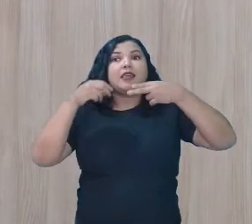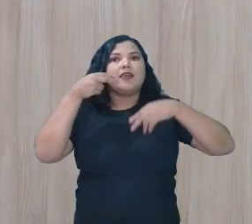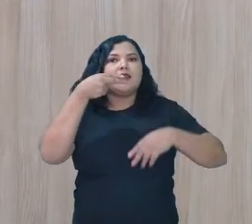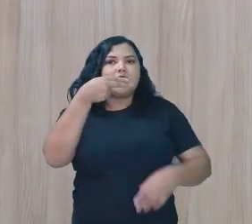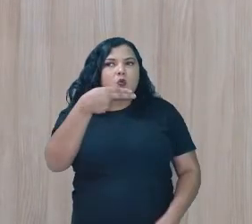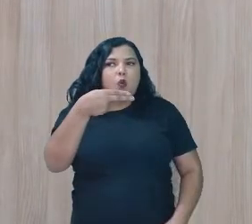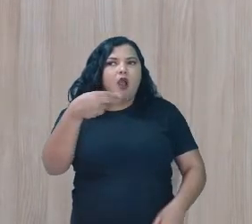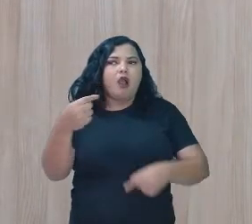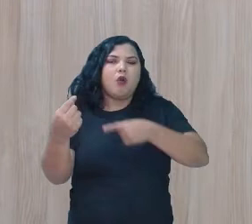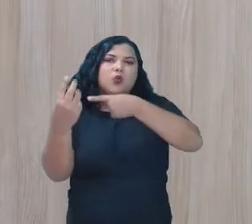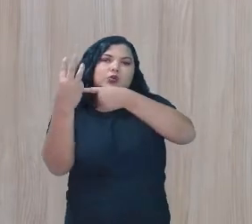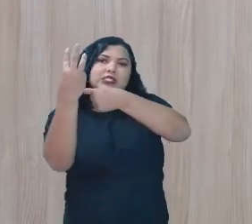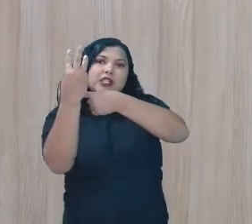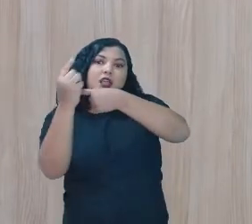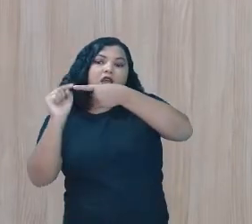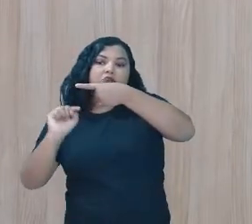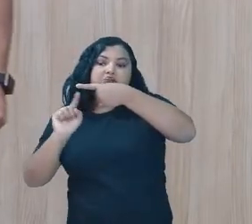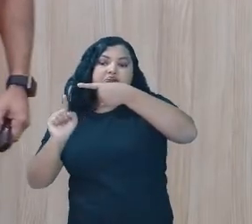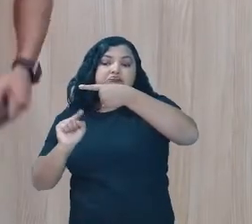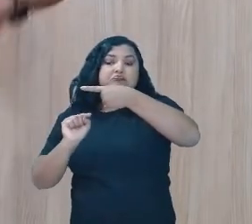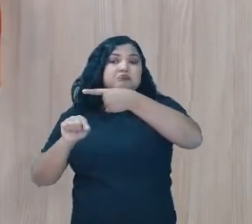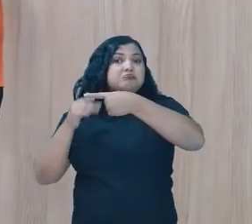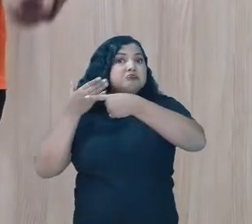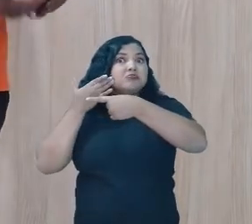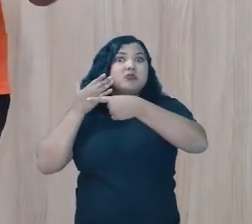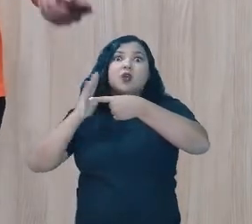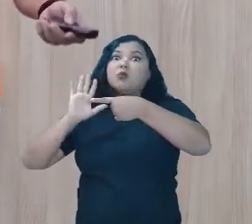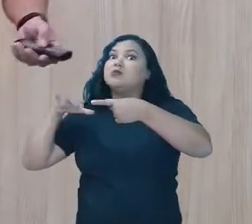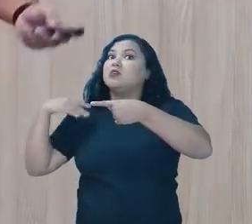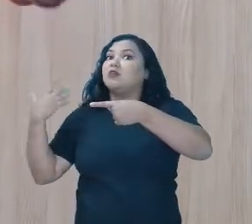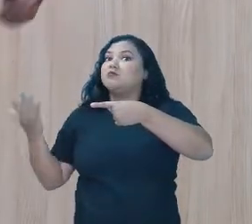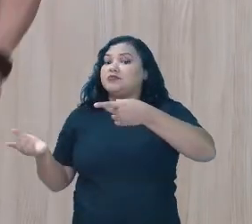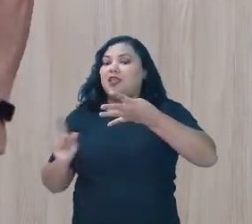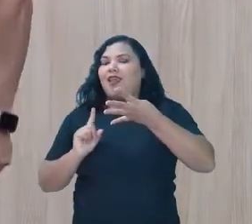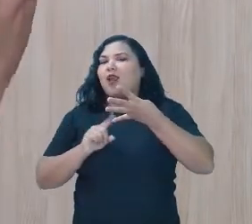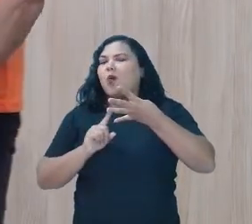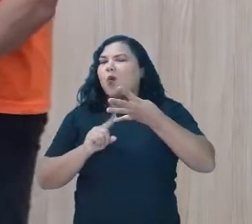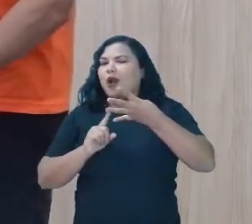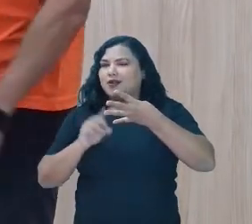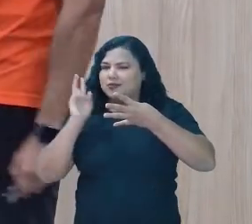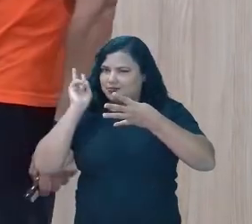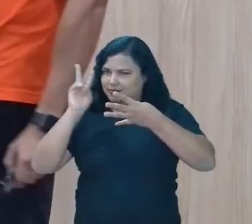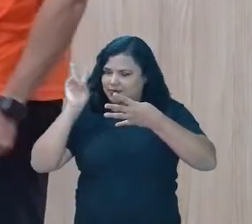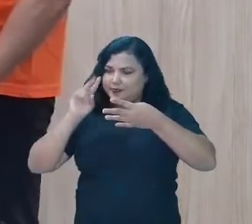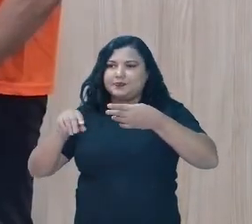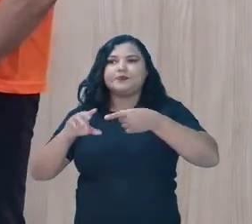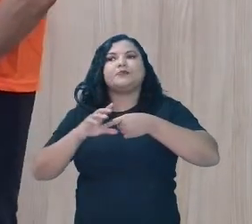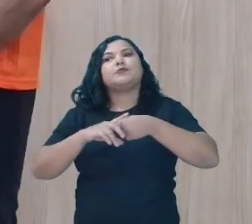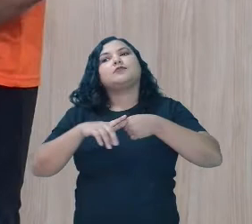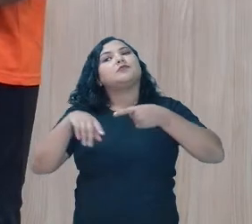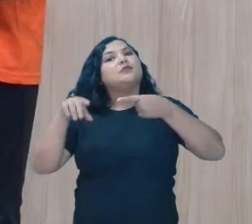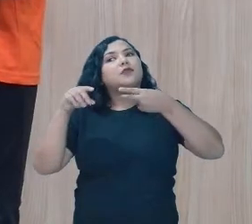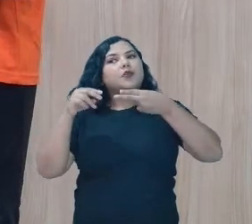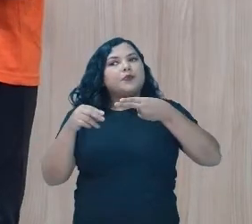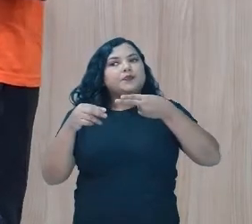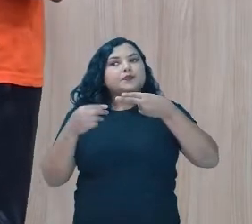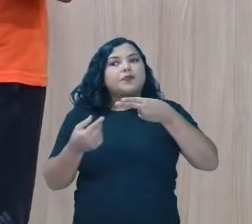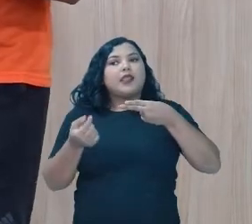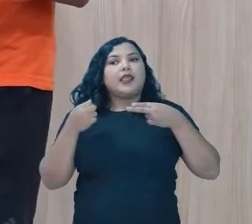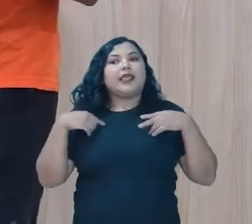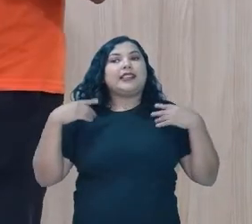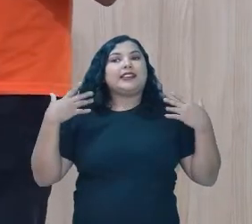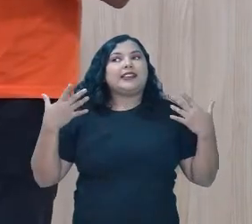como 3 está para a interrogação, o termo desconhecido que a gente vai achar, certo? Então,